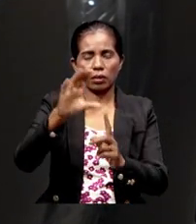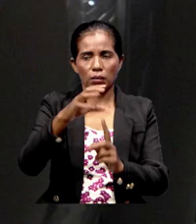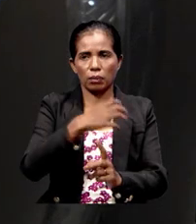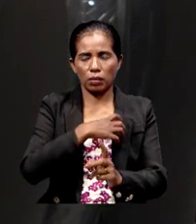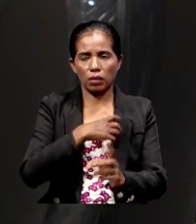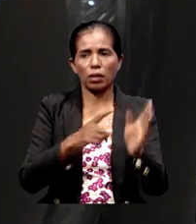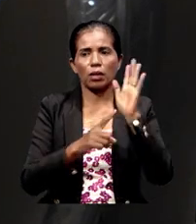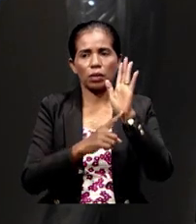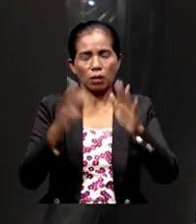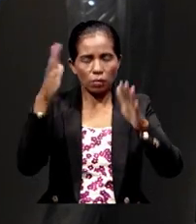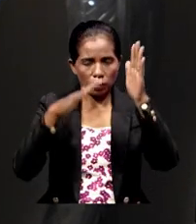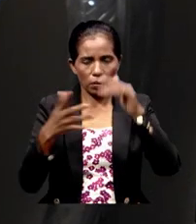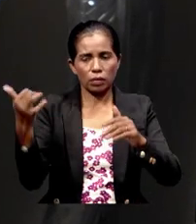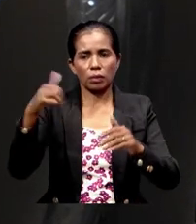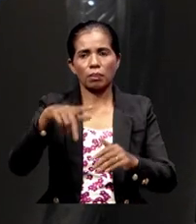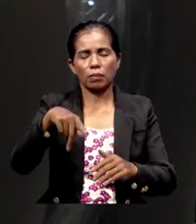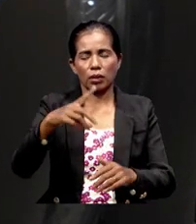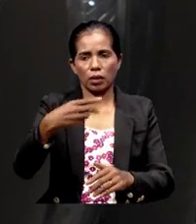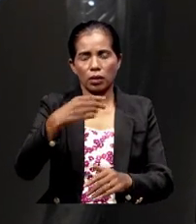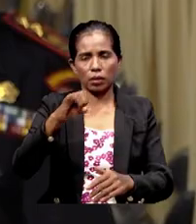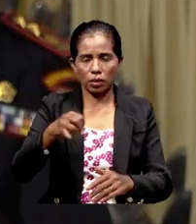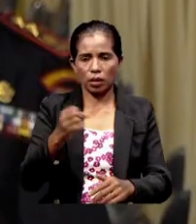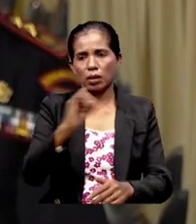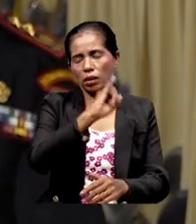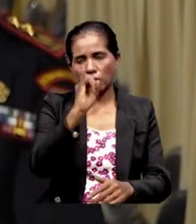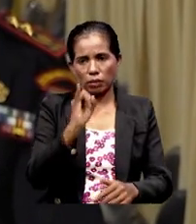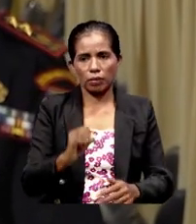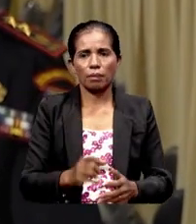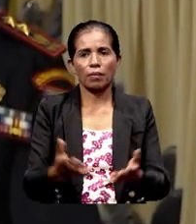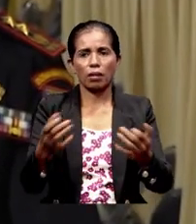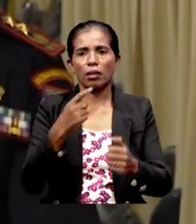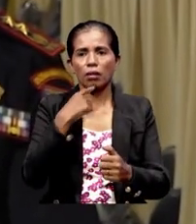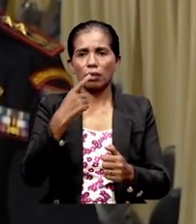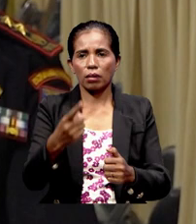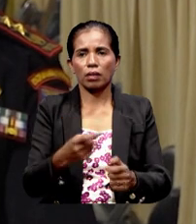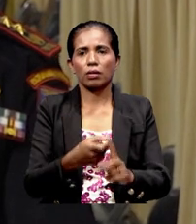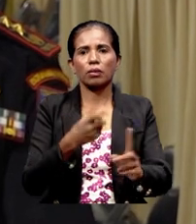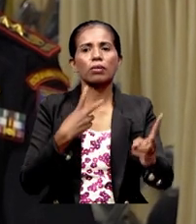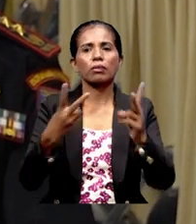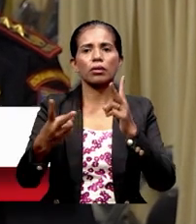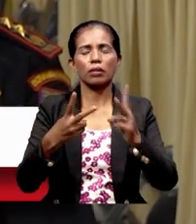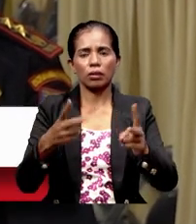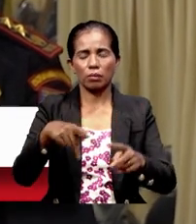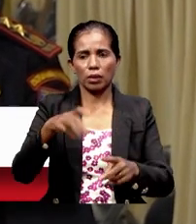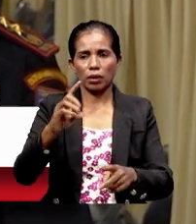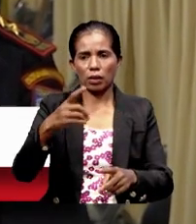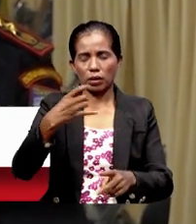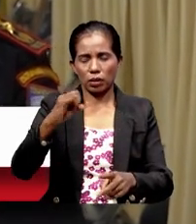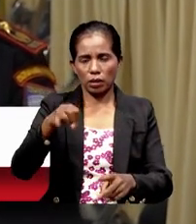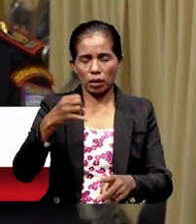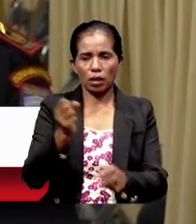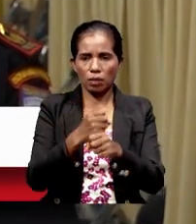o de ato problema Síria nebe PDHJ identifica. E o cara que está aqui, se visita nebe que é provedor Haluba, município